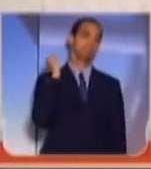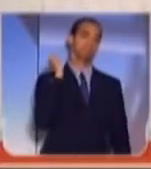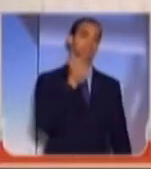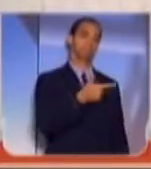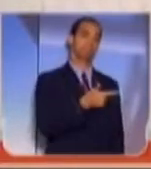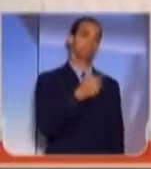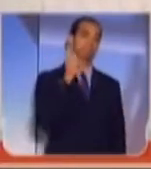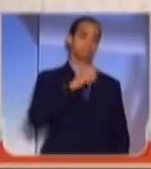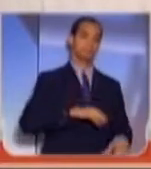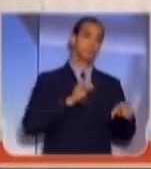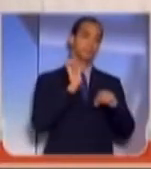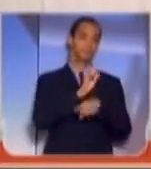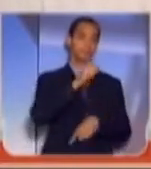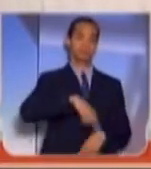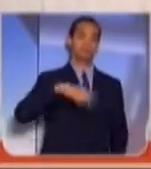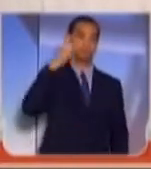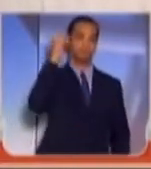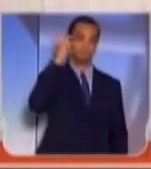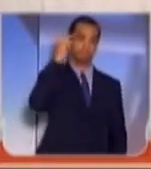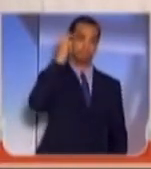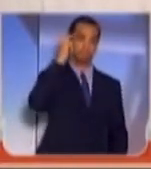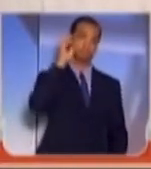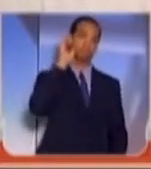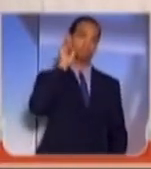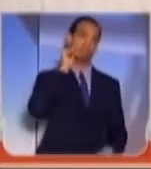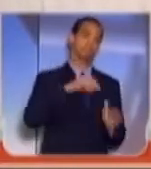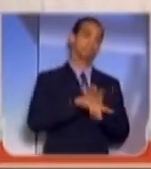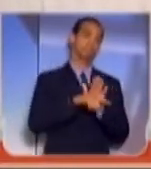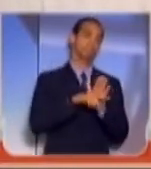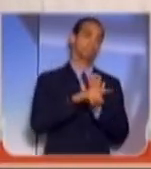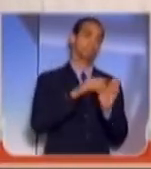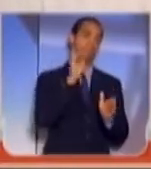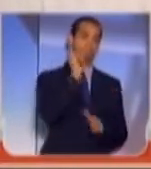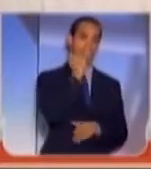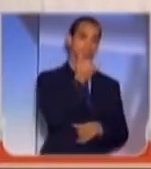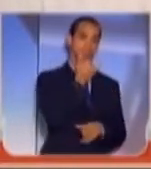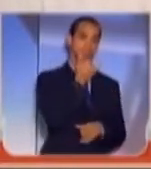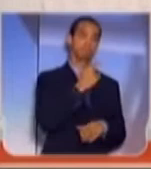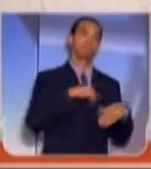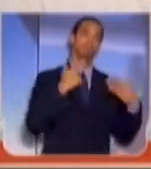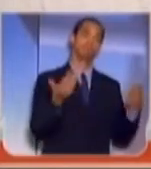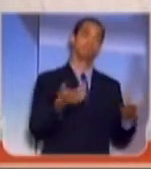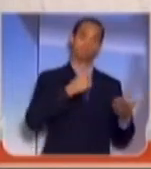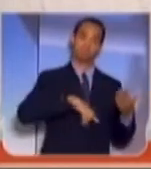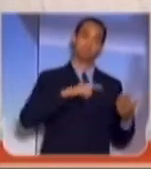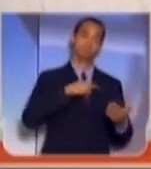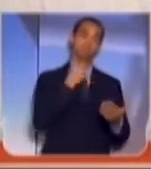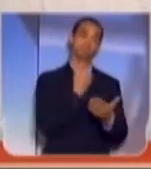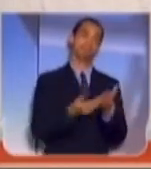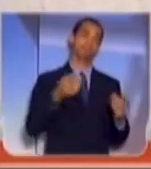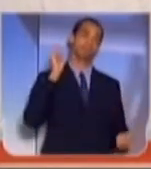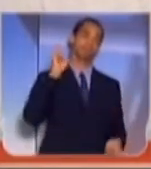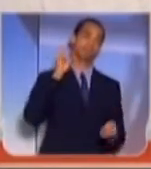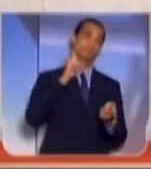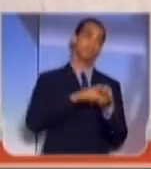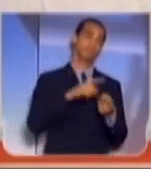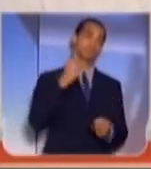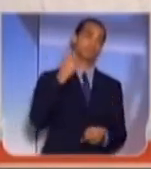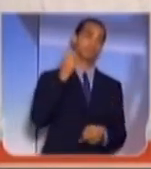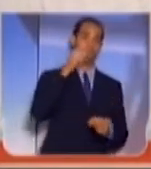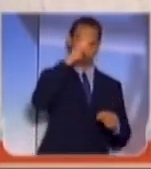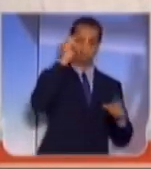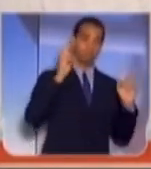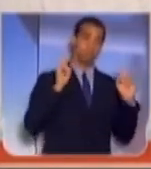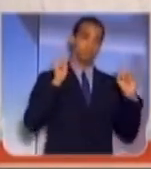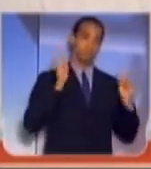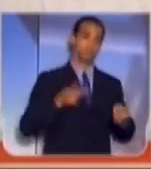do que o estado de São Paulo paga para os nossos pesquisadores científicos então nós temos uma perda de um capital